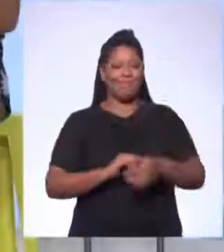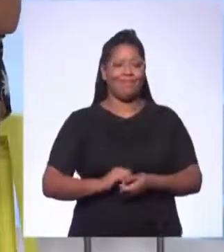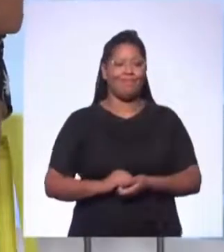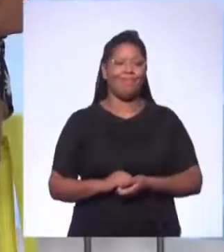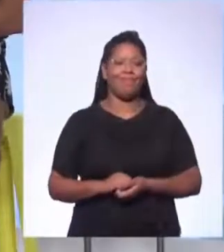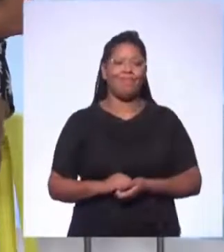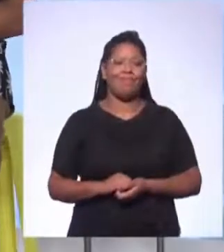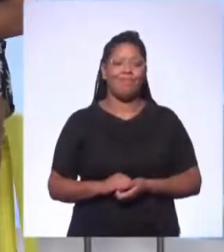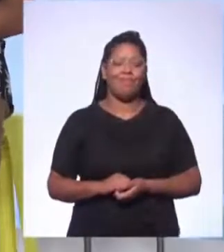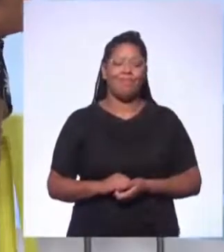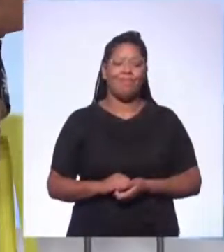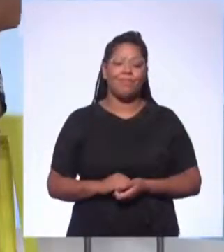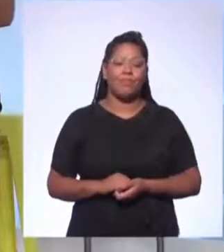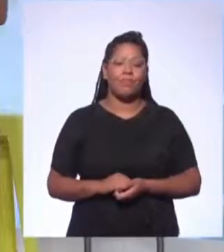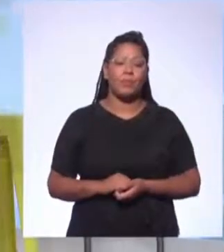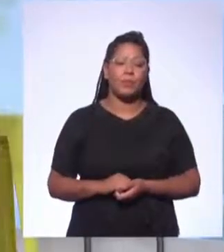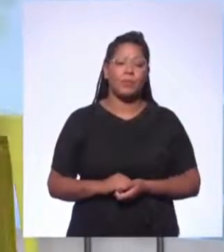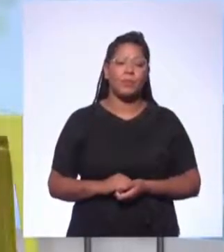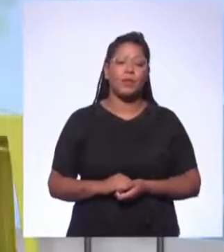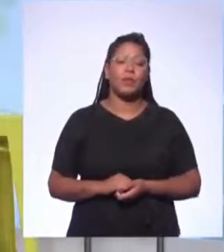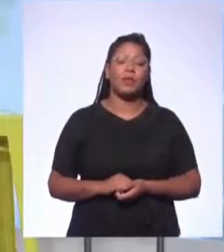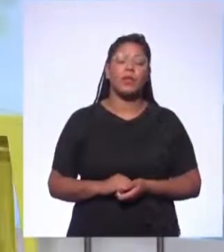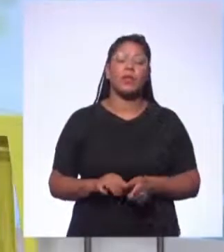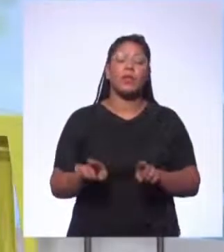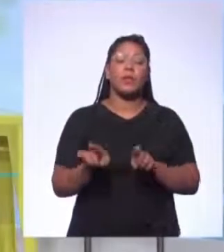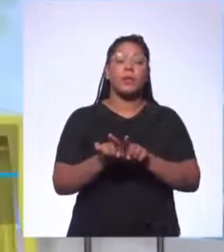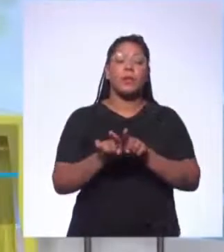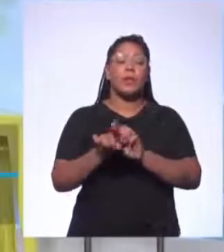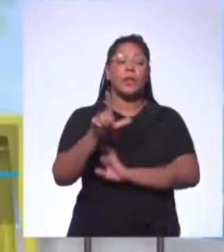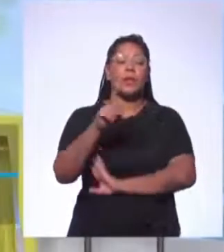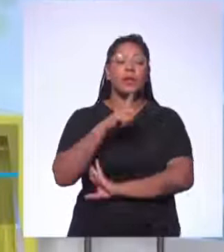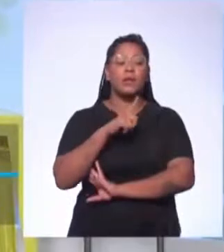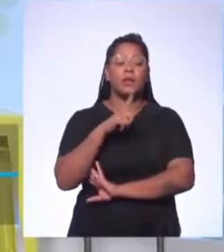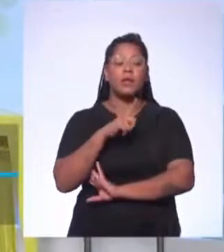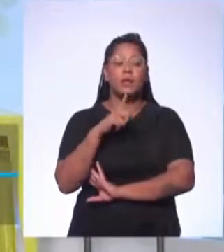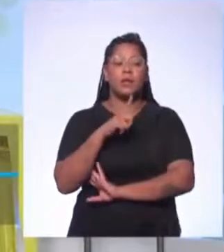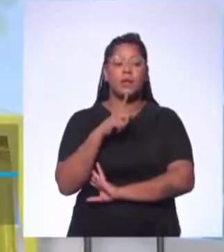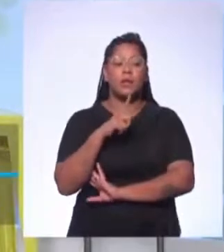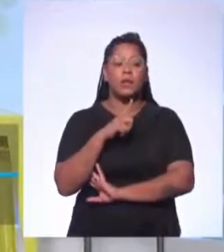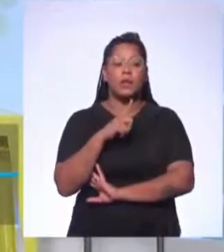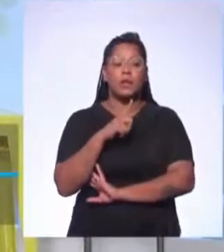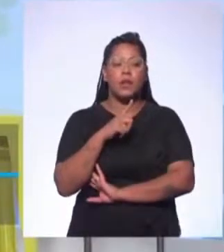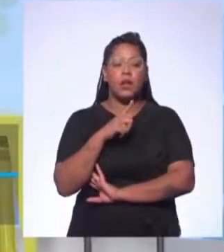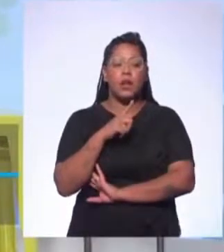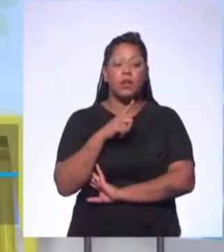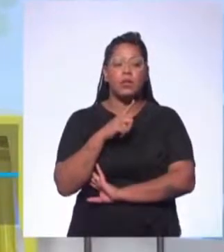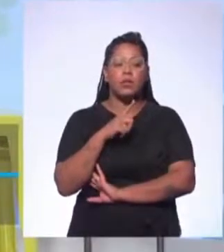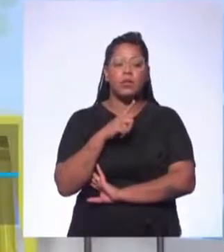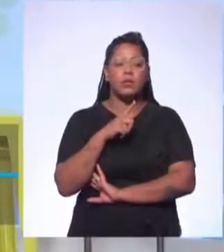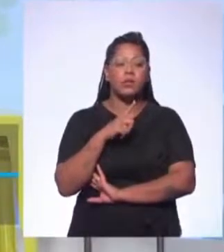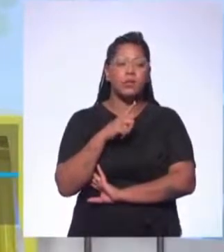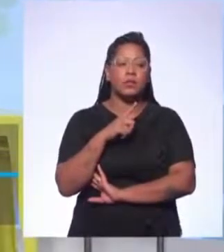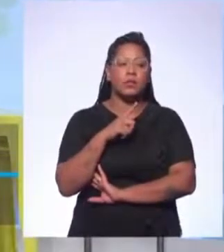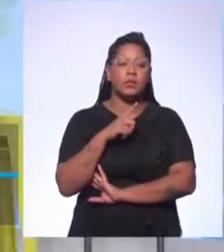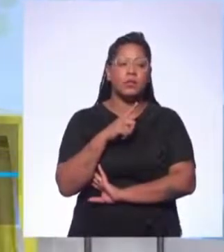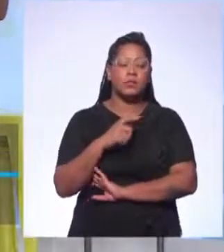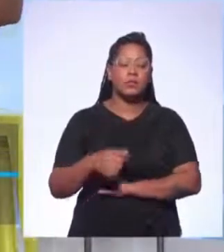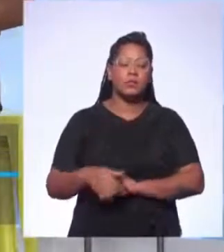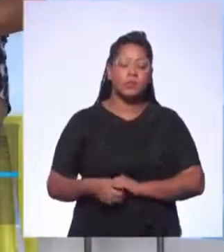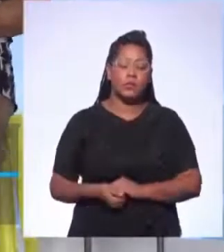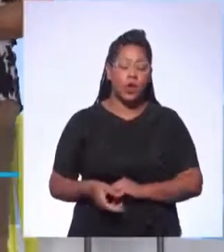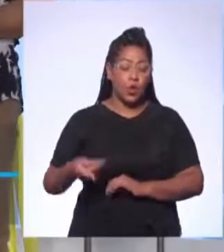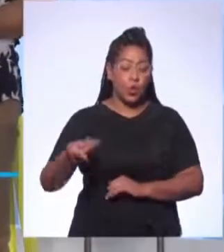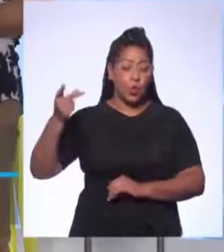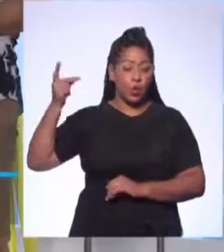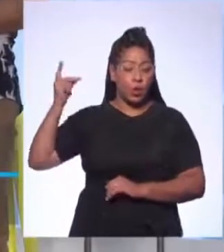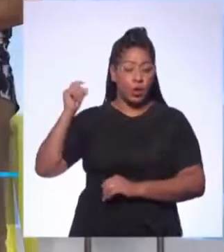aqui, mas aí a gente tem também, né, uma questão que foi levantada há um tempo atrás aí, não me recordo se